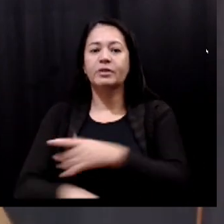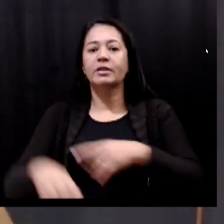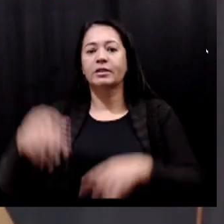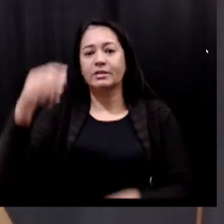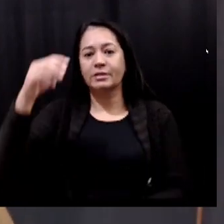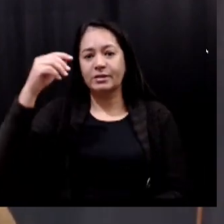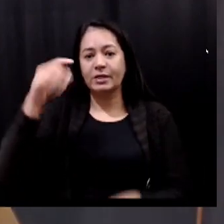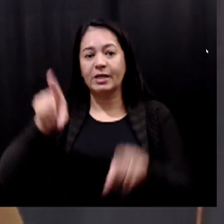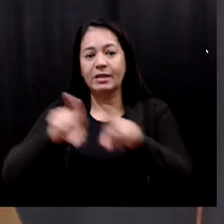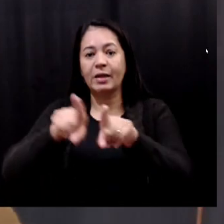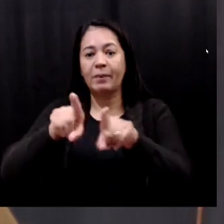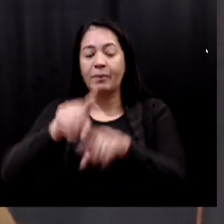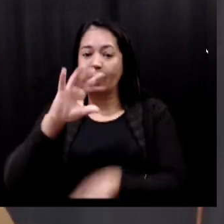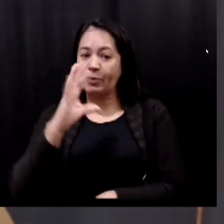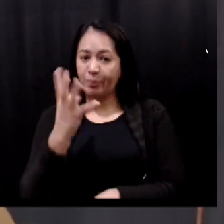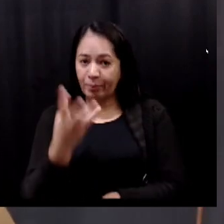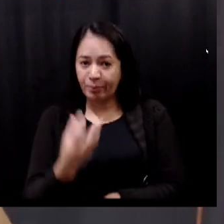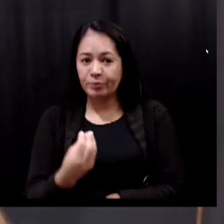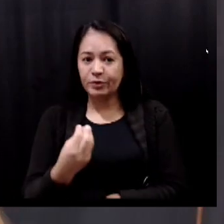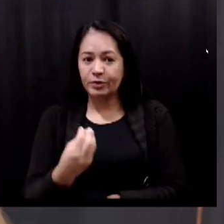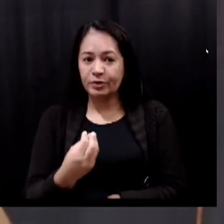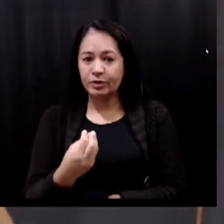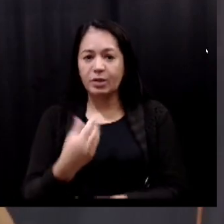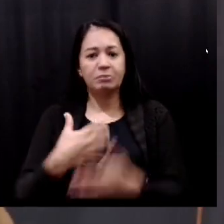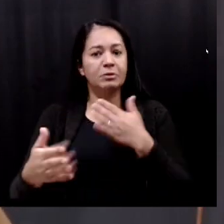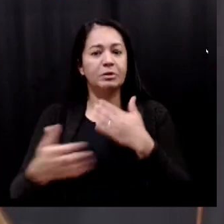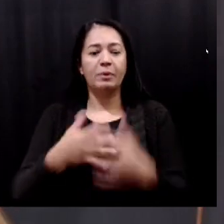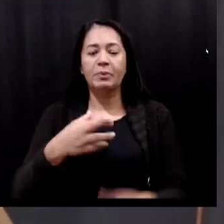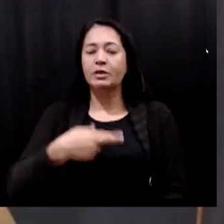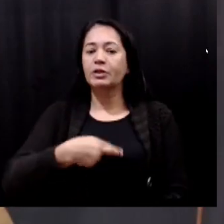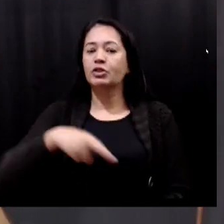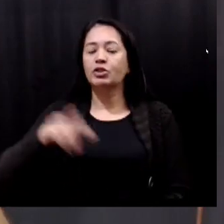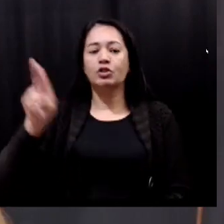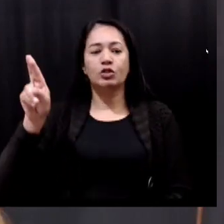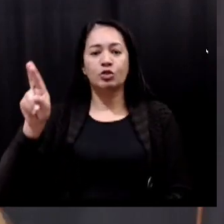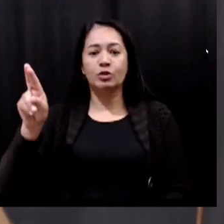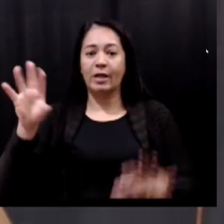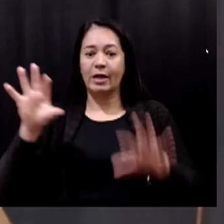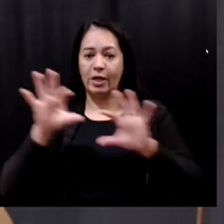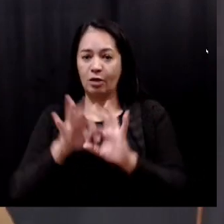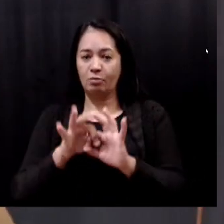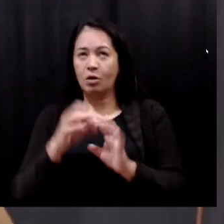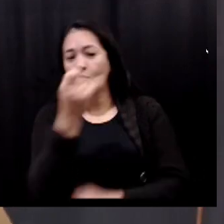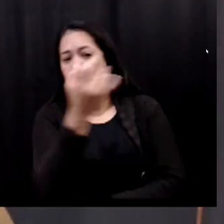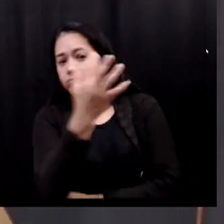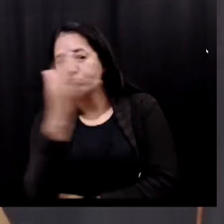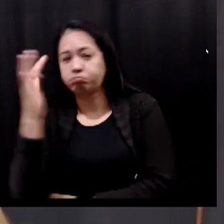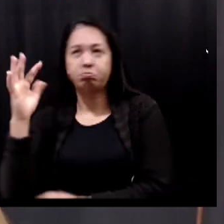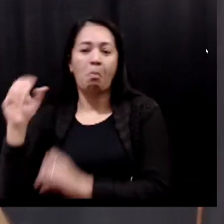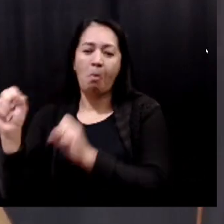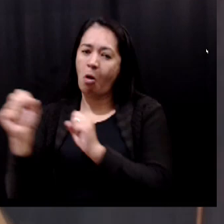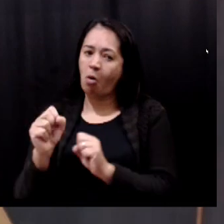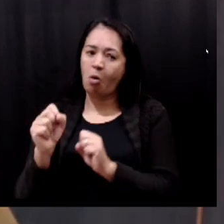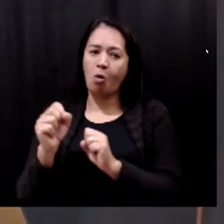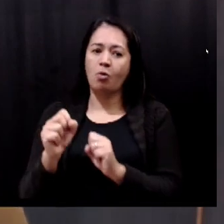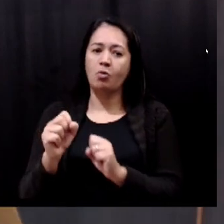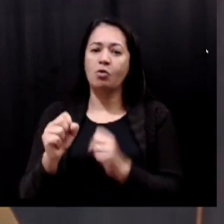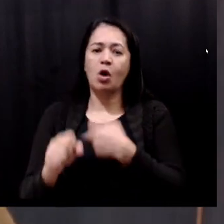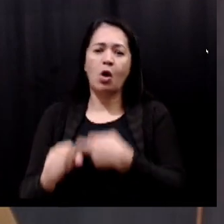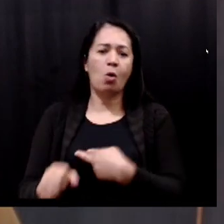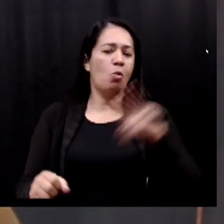espiritual, indiferente de religião. Espiritualidade pode ser uma conexão com a natureza, pode ser uma conexão com a religiosidade, pode